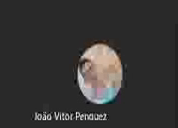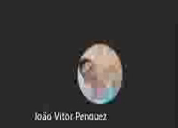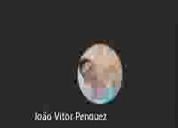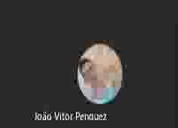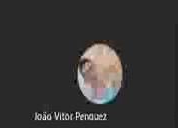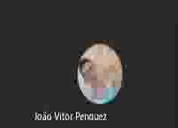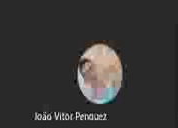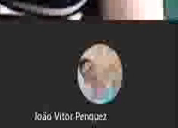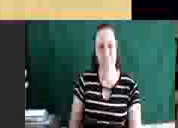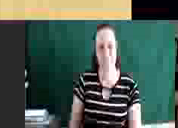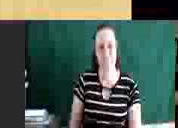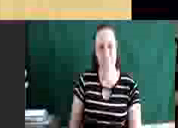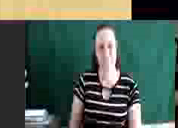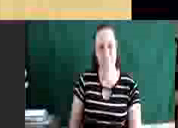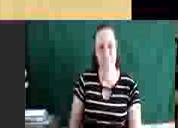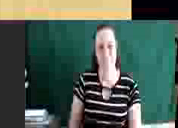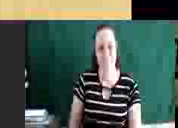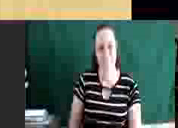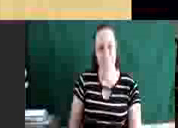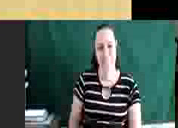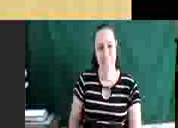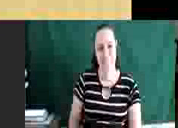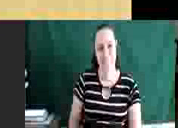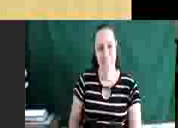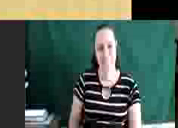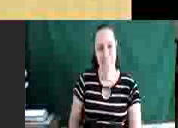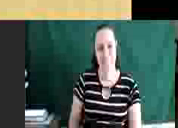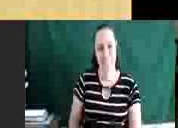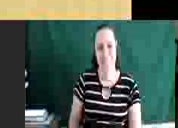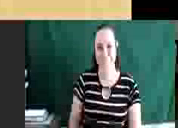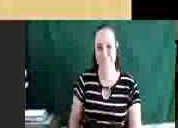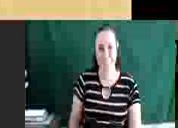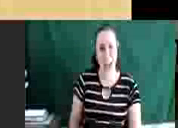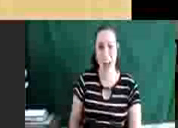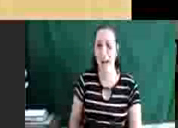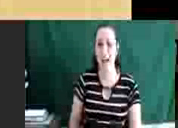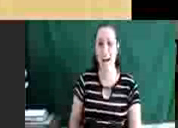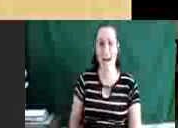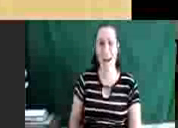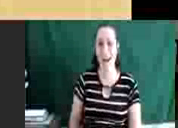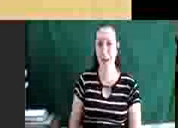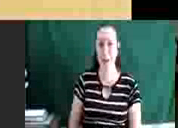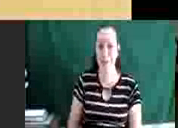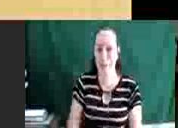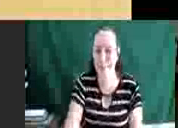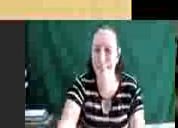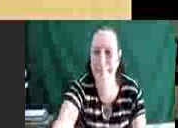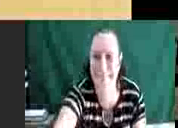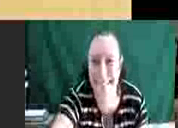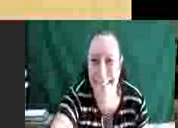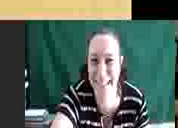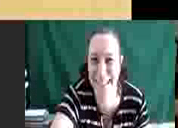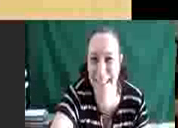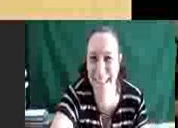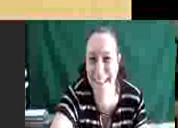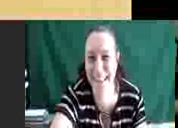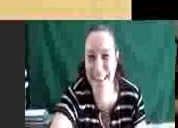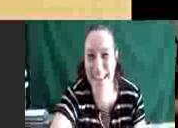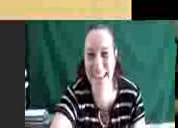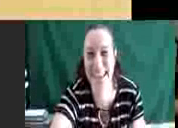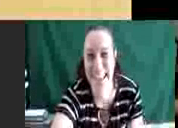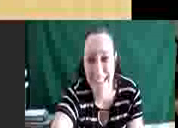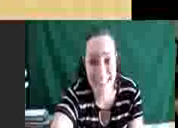pouquinho mais amplo que o anterior, que é esse aqui, né? O Análise de Tráfego em Redes. Então, esses dois são ótimos para você poder estudar o